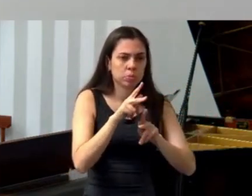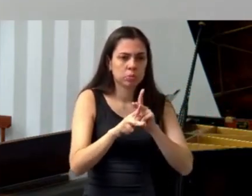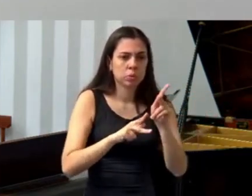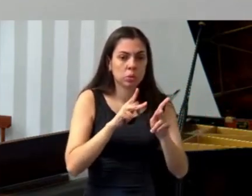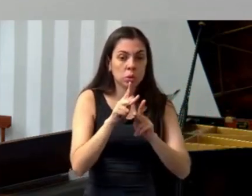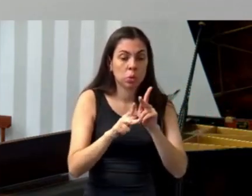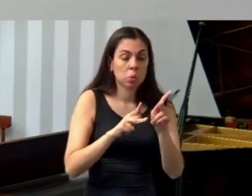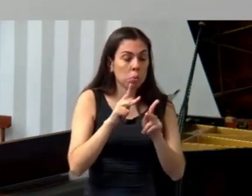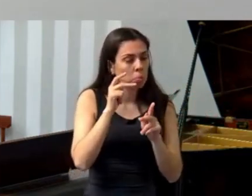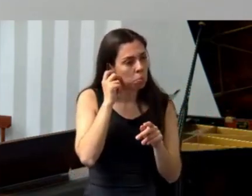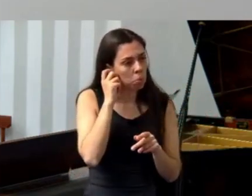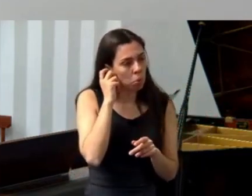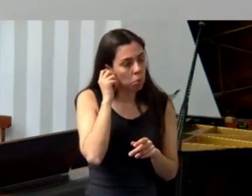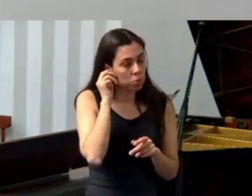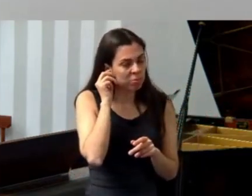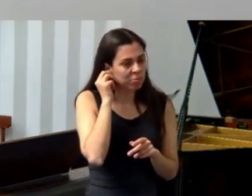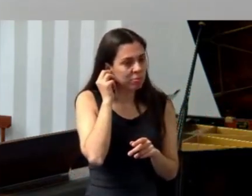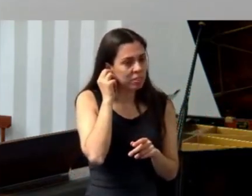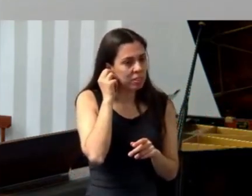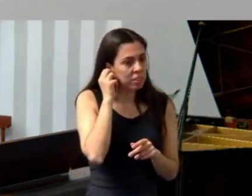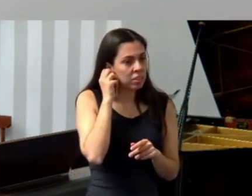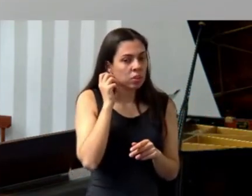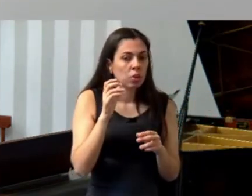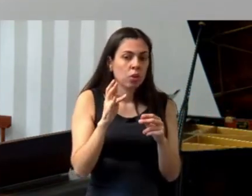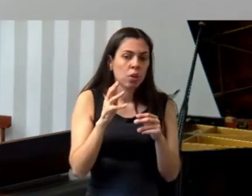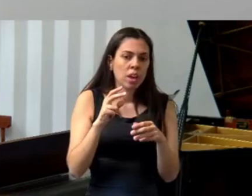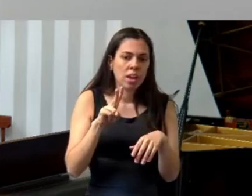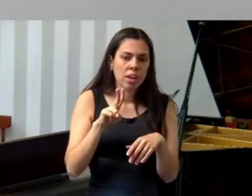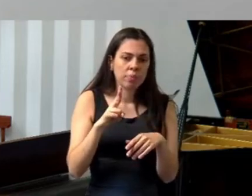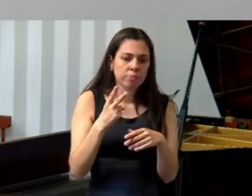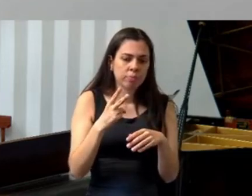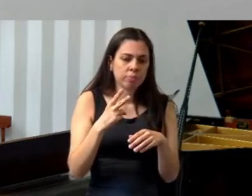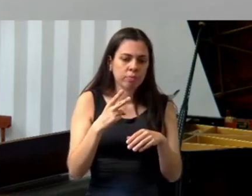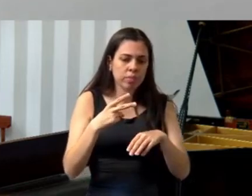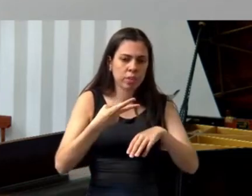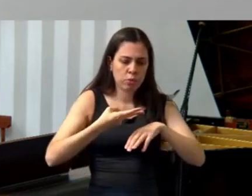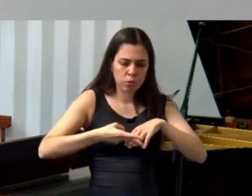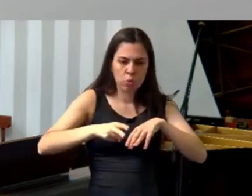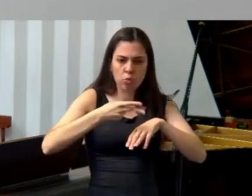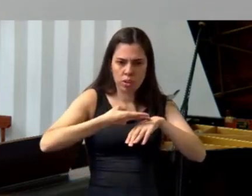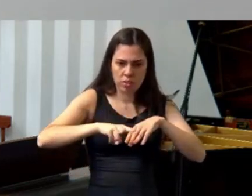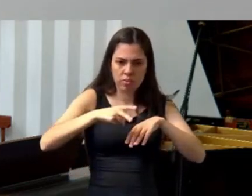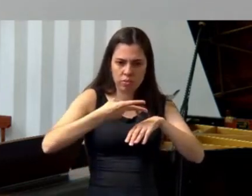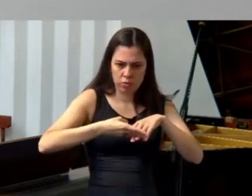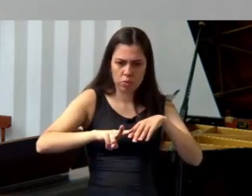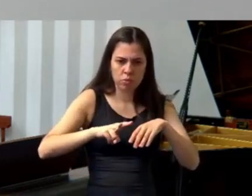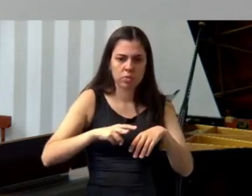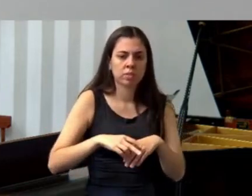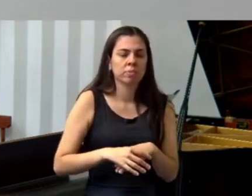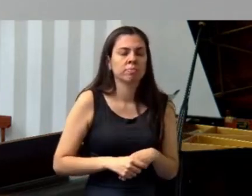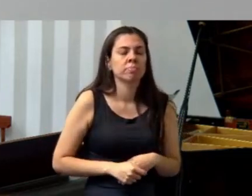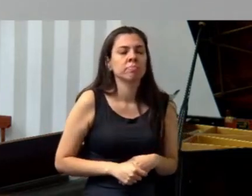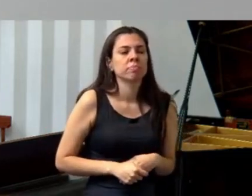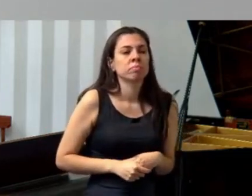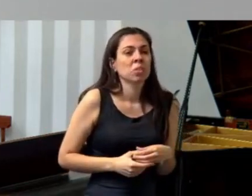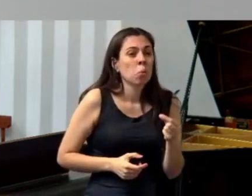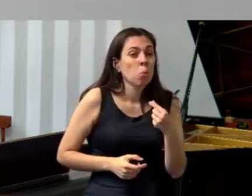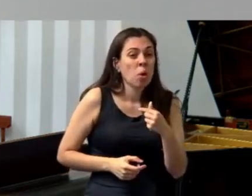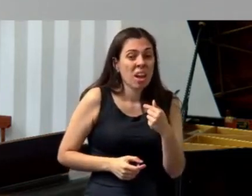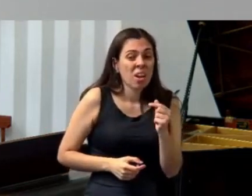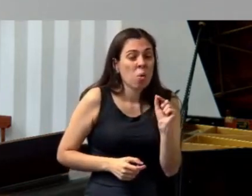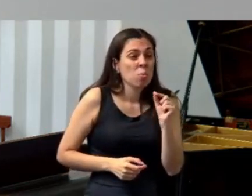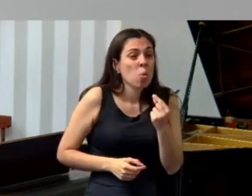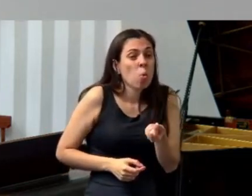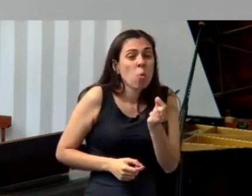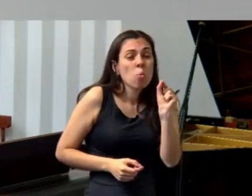E a palavra que Deus colocou no meu coração foi a palavra de Apocalipse capítulo 4. A